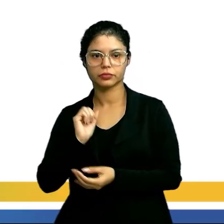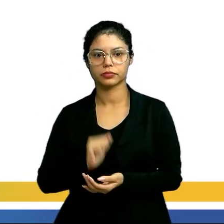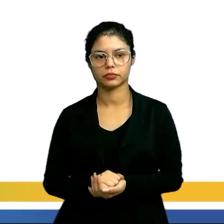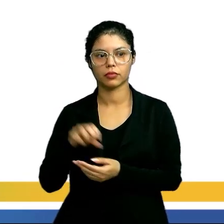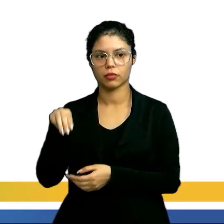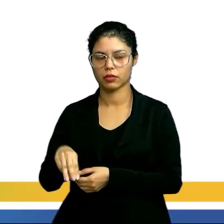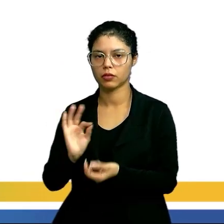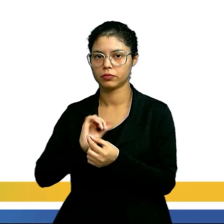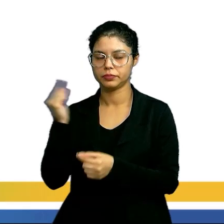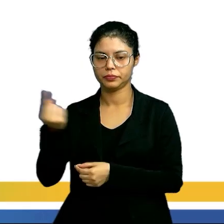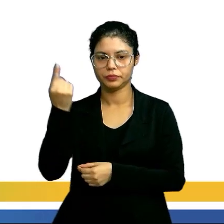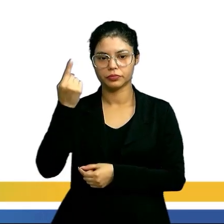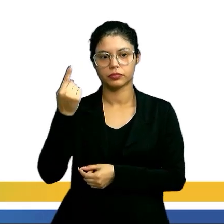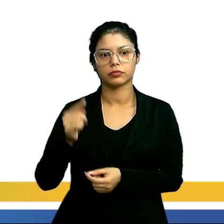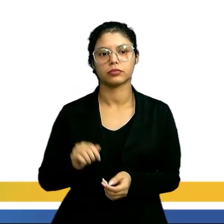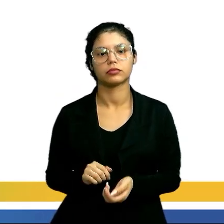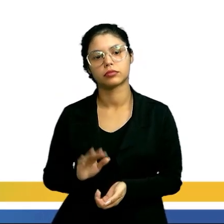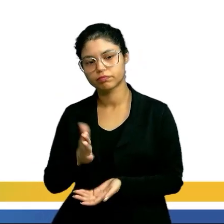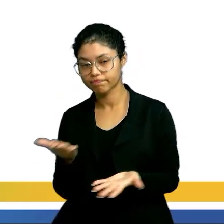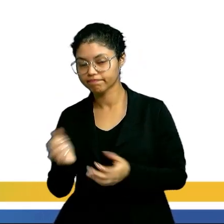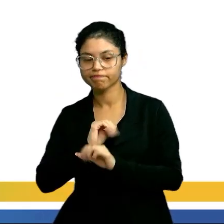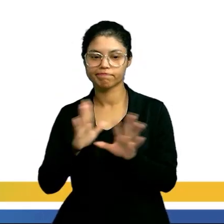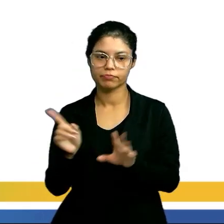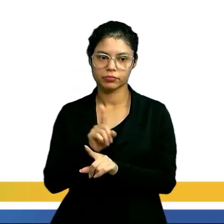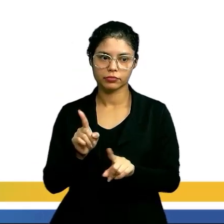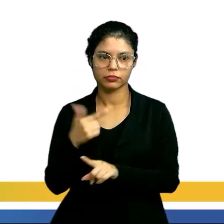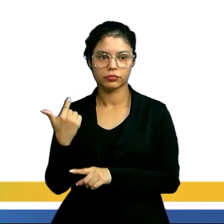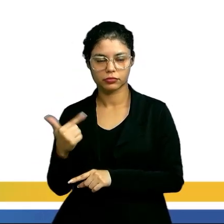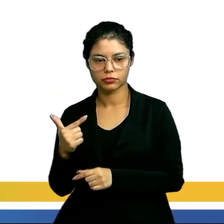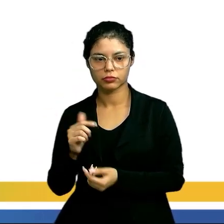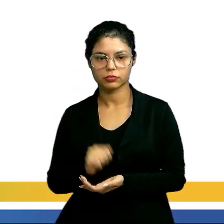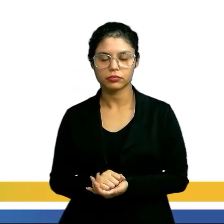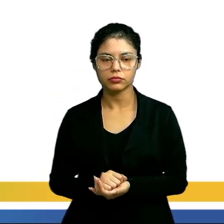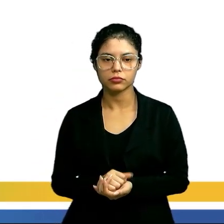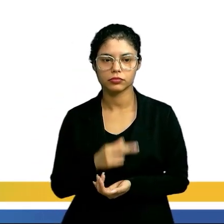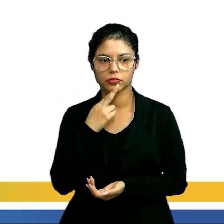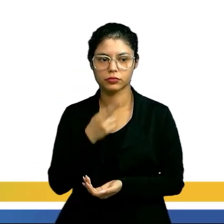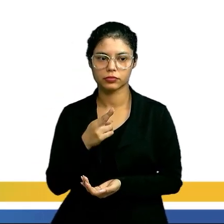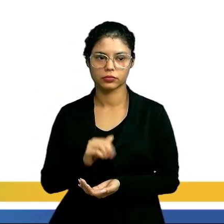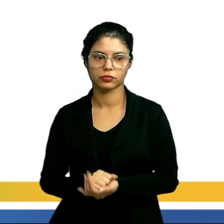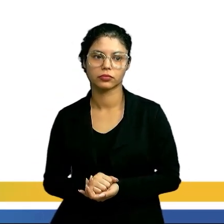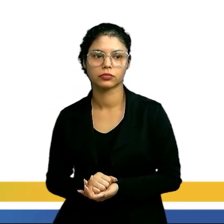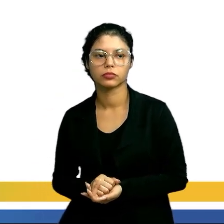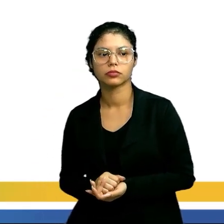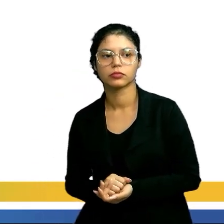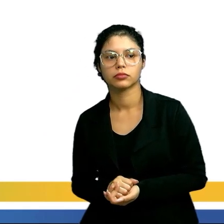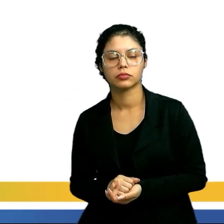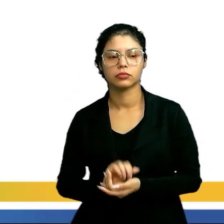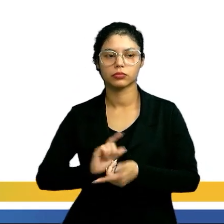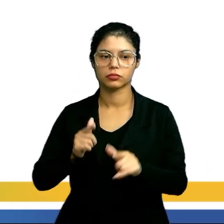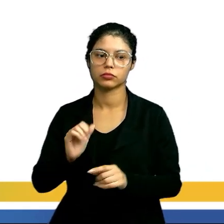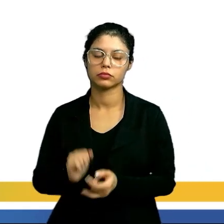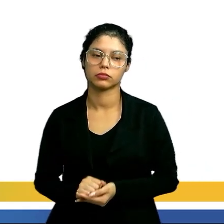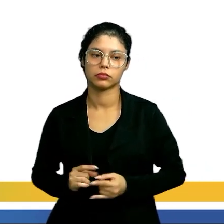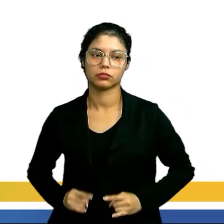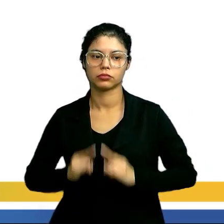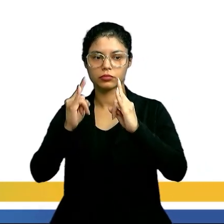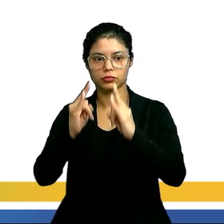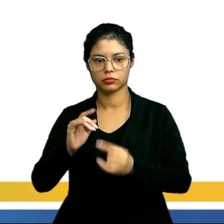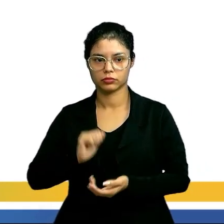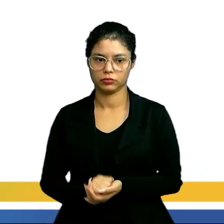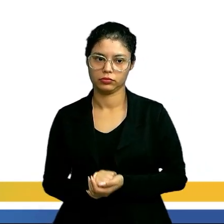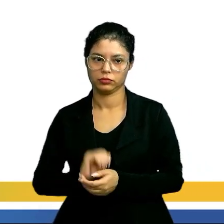para a nossa questão. Observa que já que estamos falando de energia, temos aqui o valor energético, que é